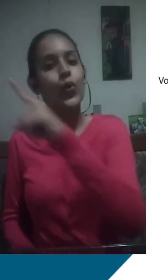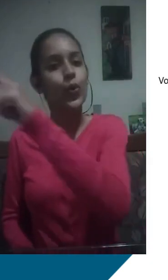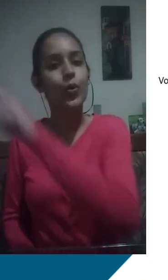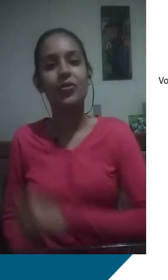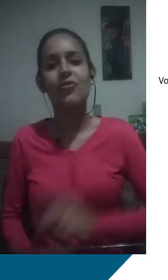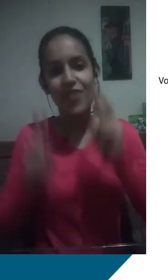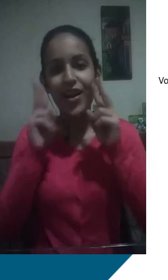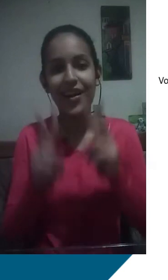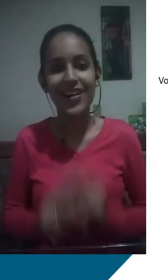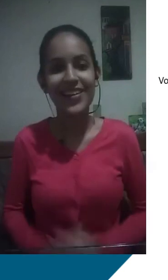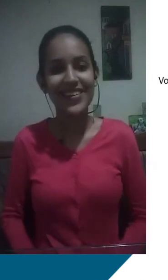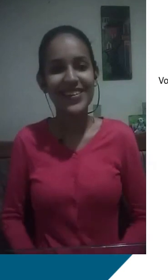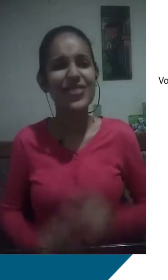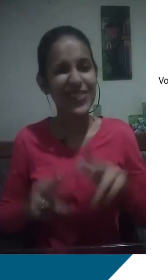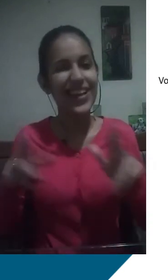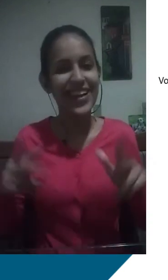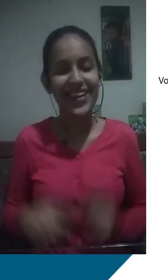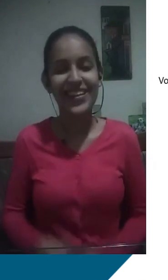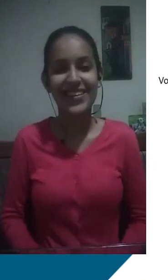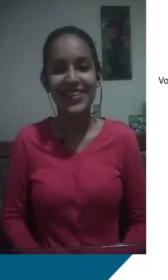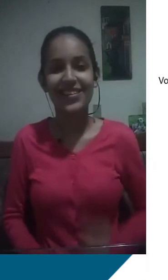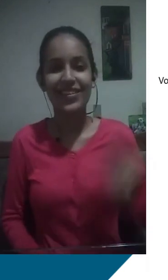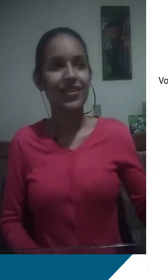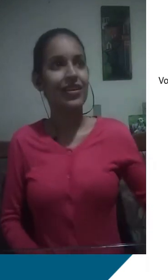curioso, né? Mas isso é muito útil para a gente.